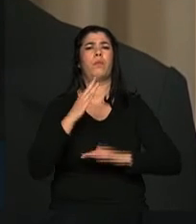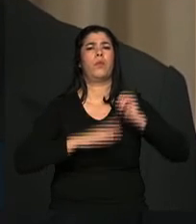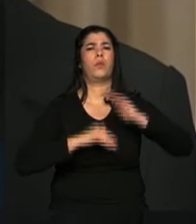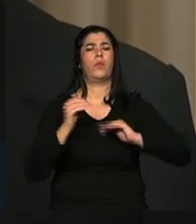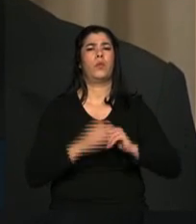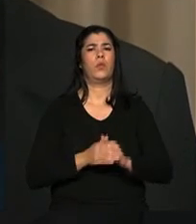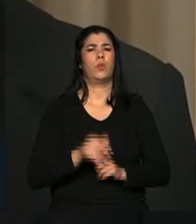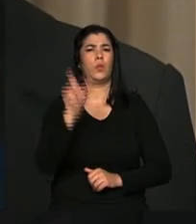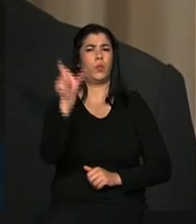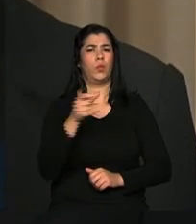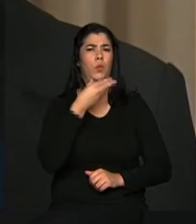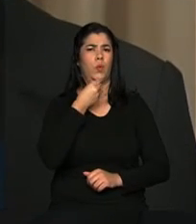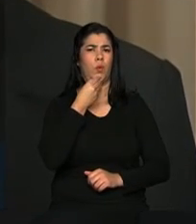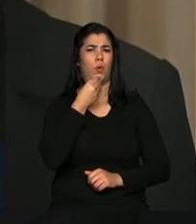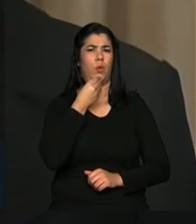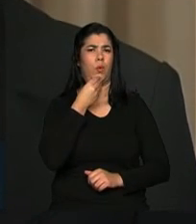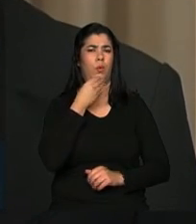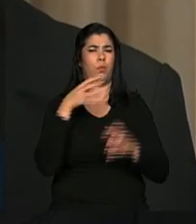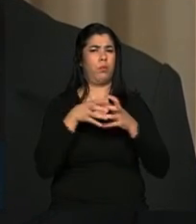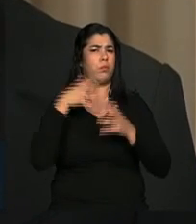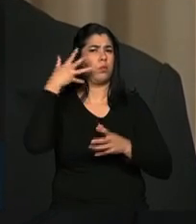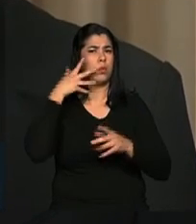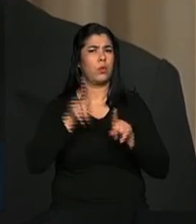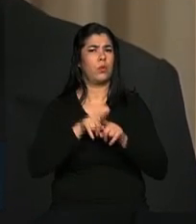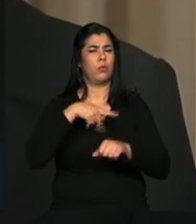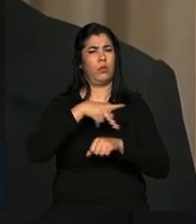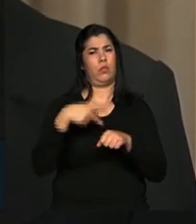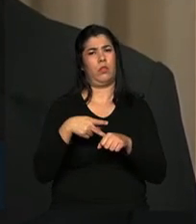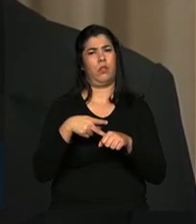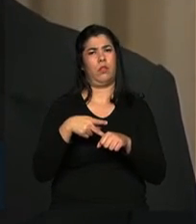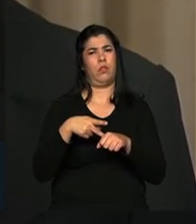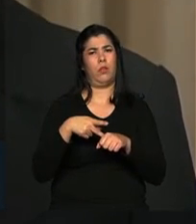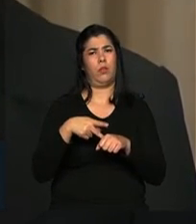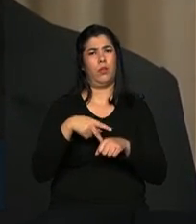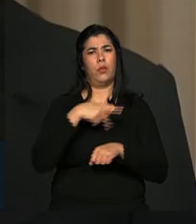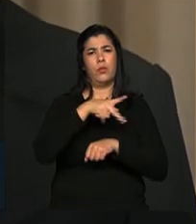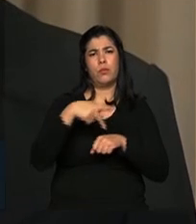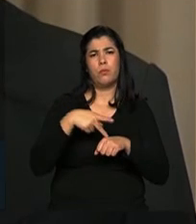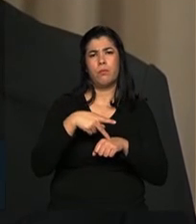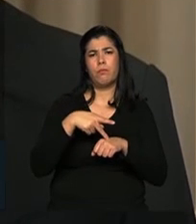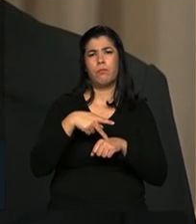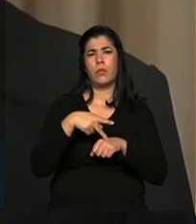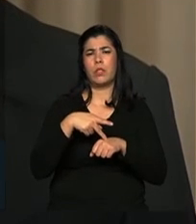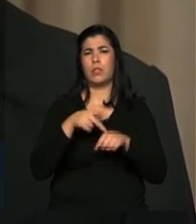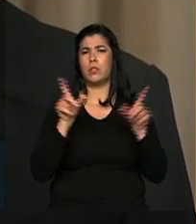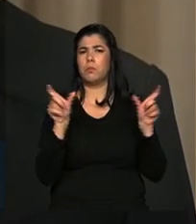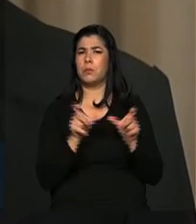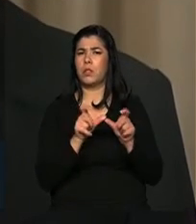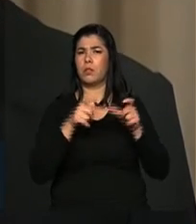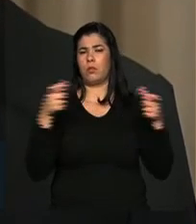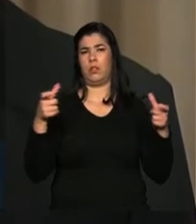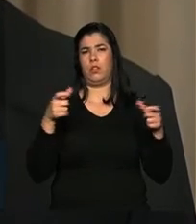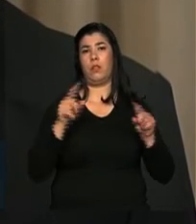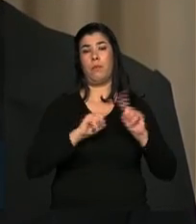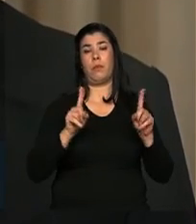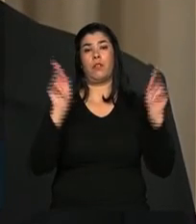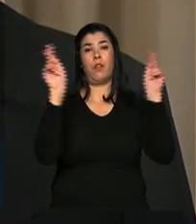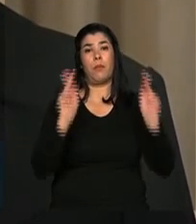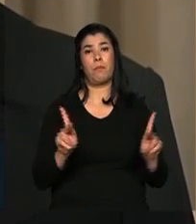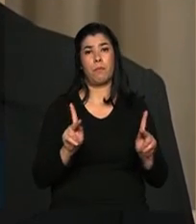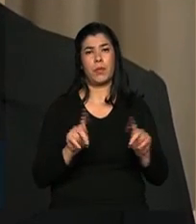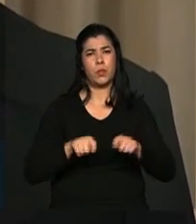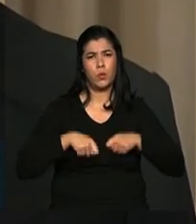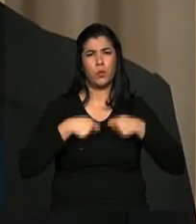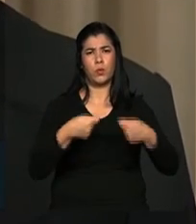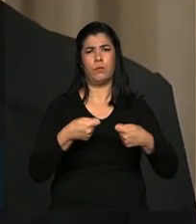nação. Não pode ser uma paz de grandes ou de pequenos países. Deve ser uma paz fundada em um